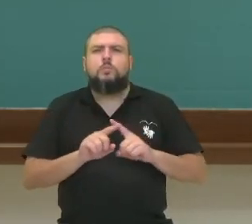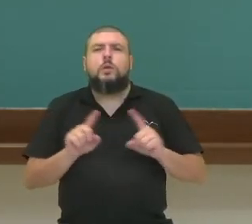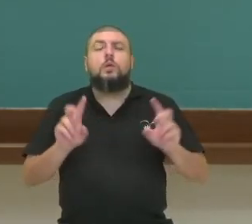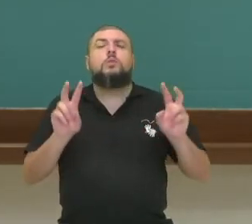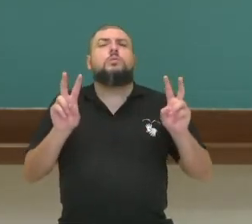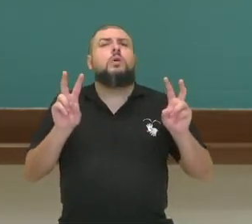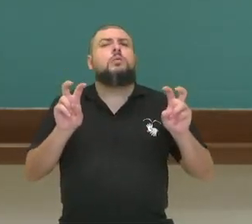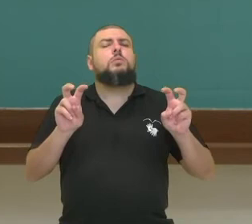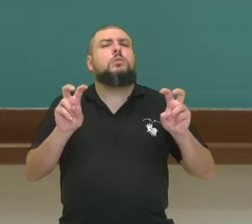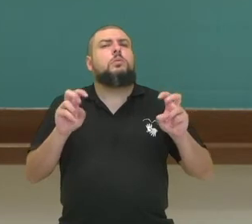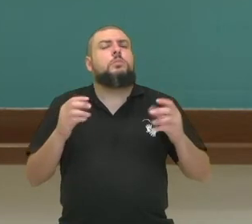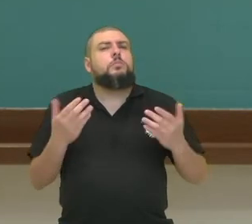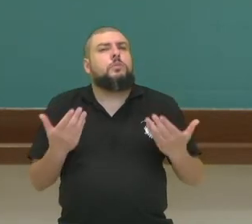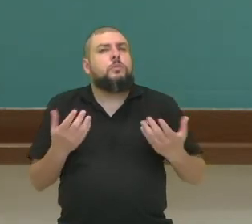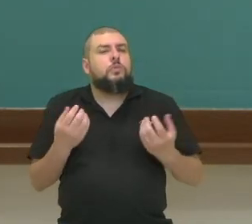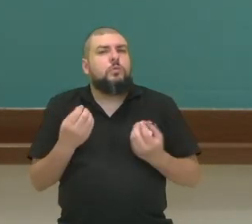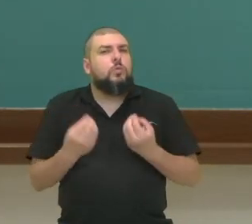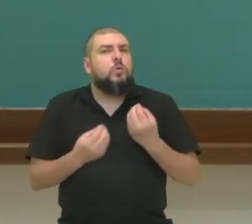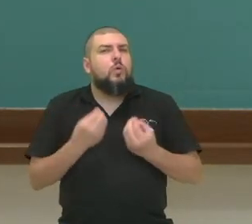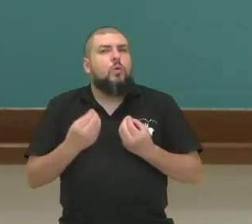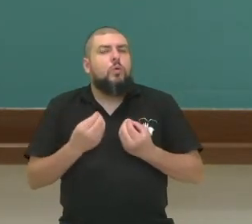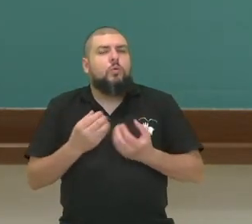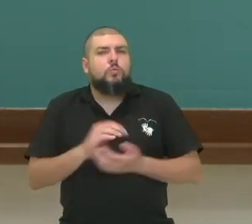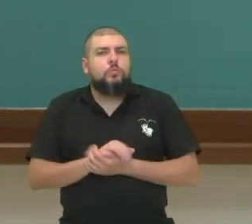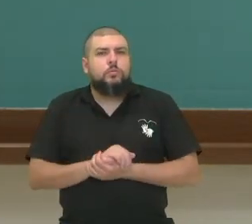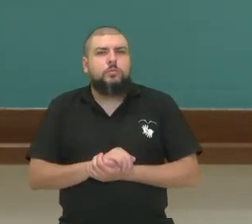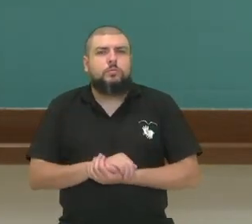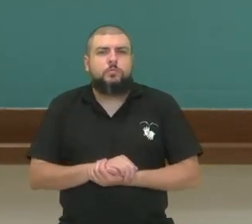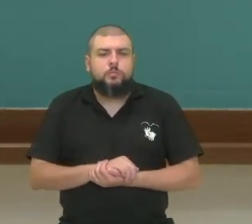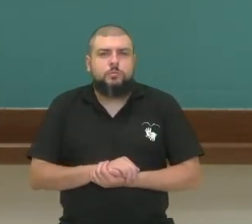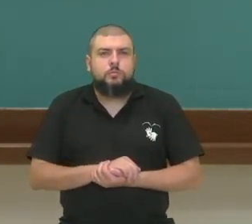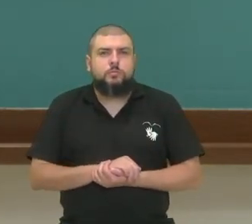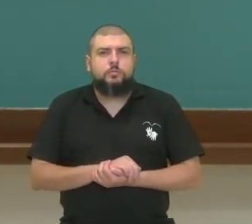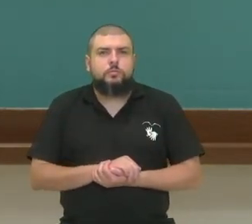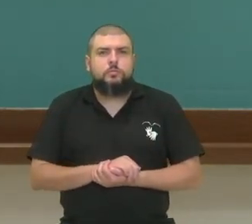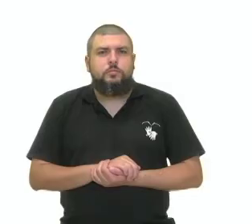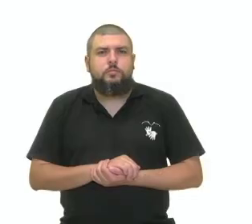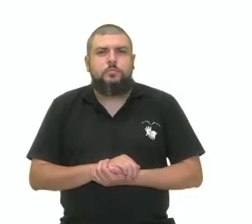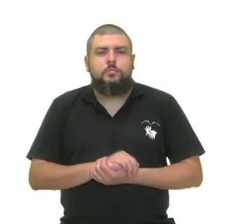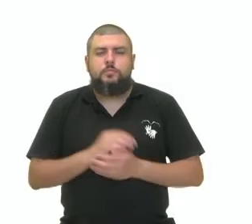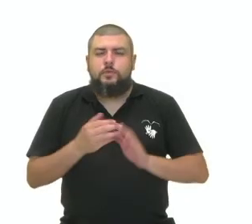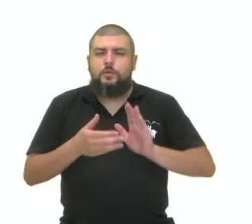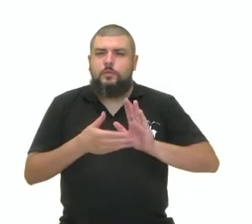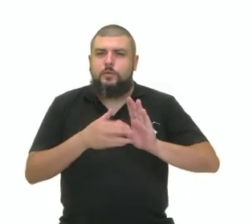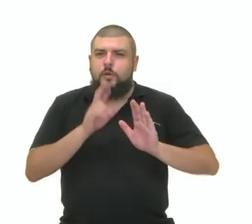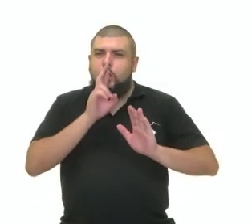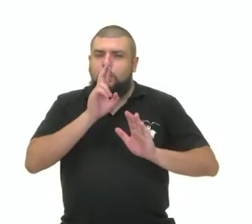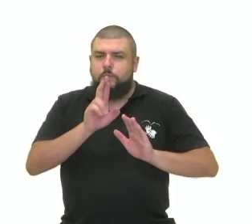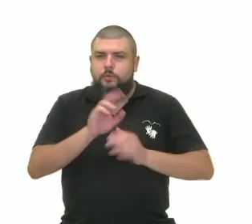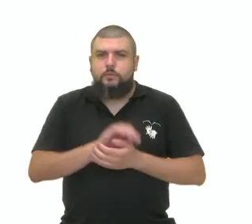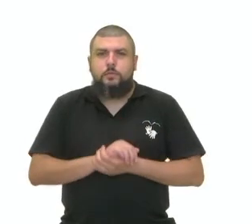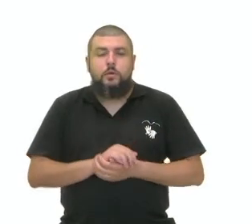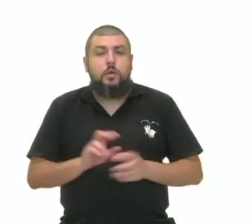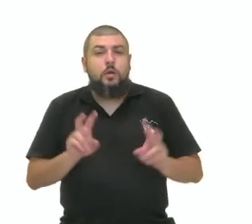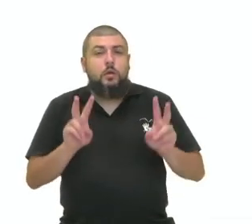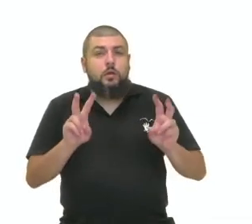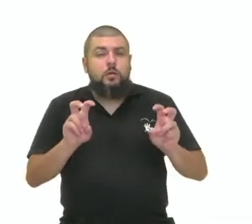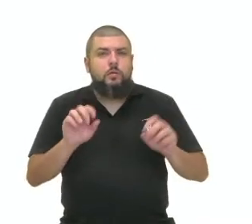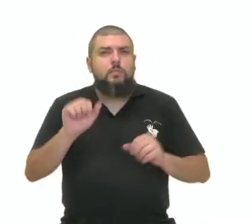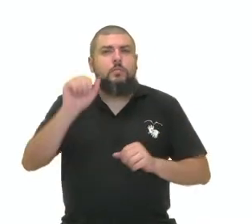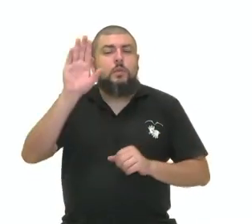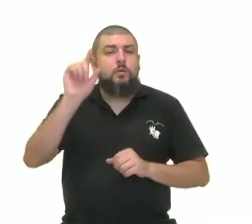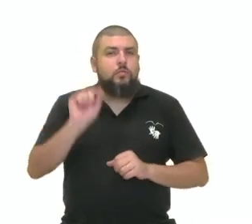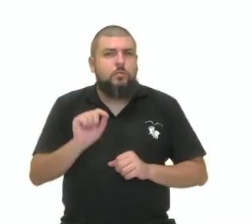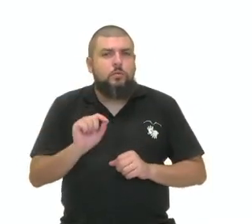contestar a sociedade brasileira no período militar. Então, minha sugestão de resposta. Entre os temas mais frequentes estava a pobreza